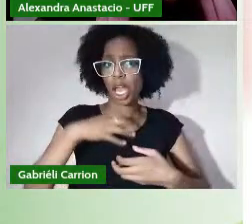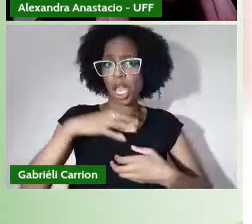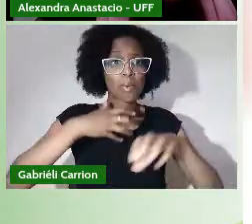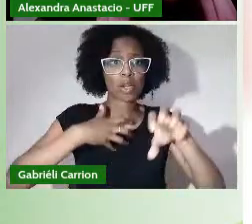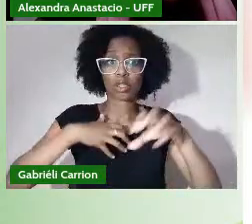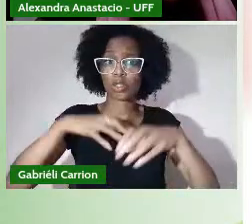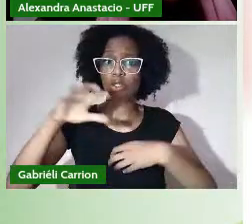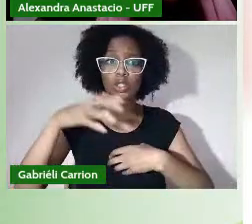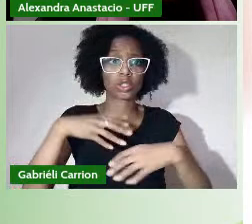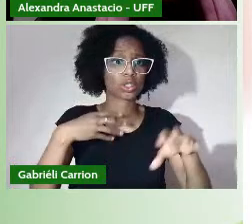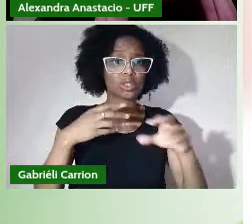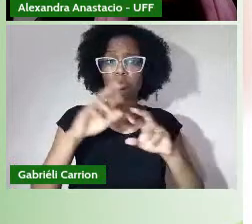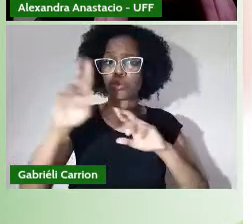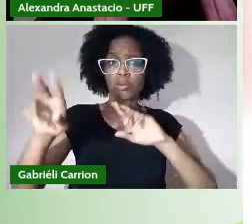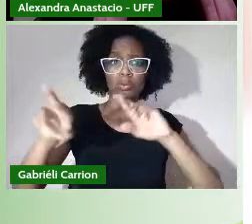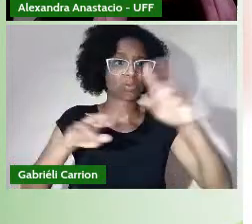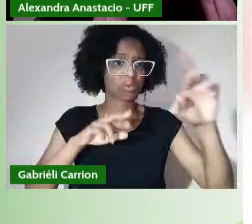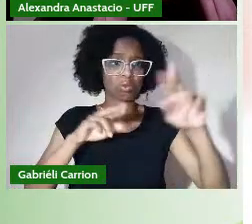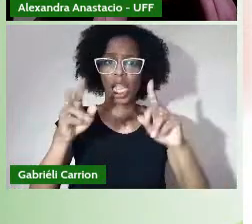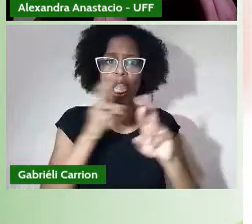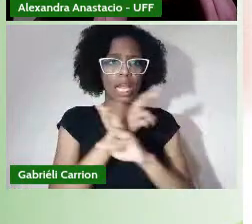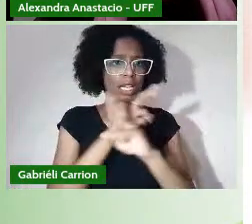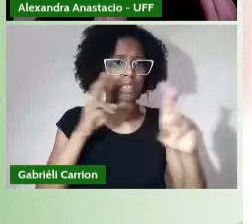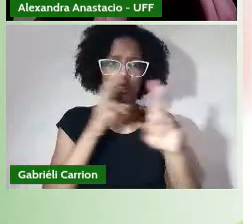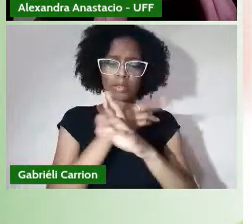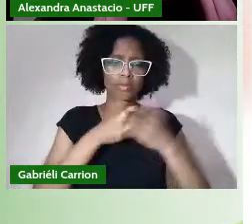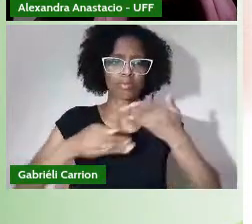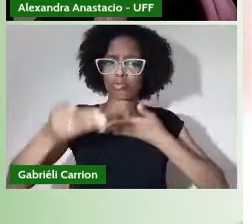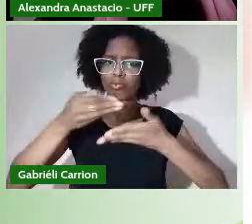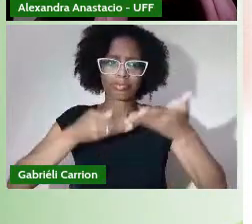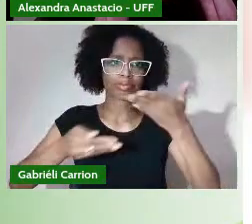e interações, quando nós